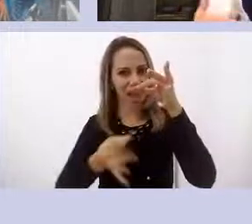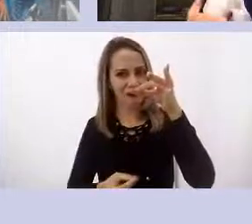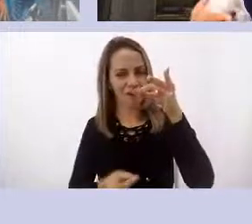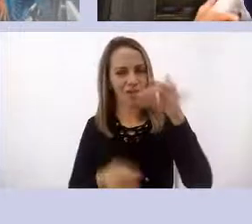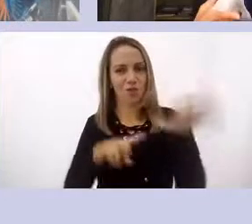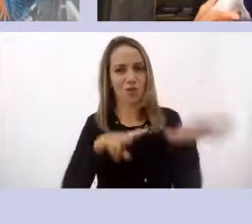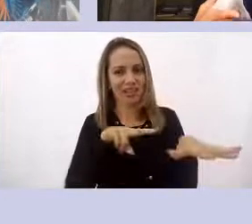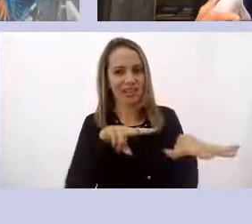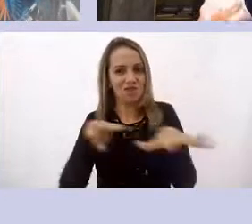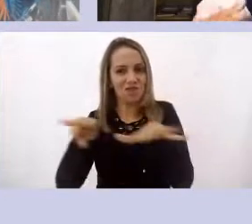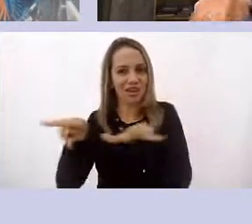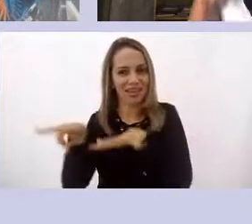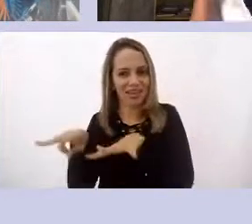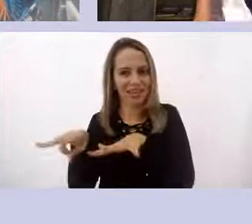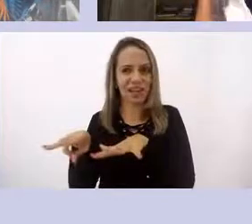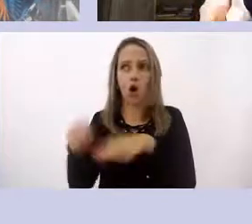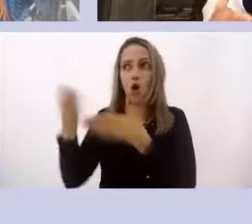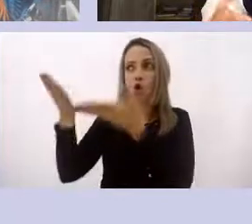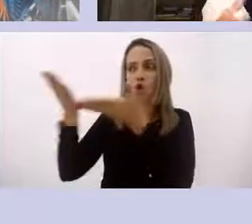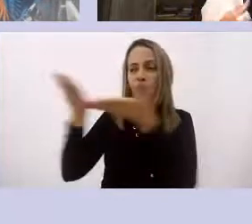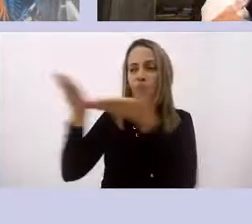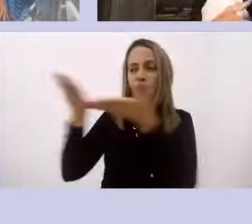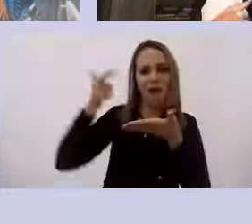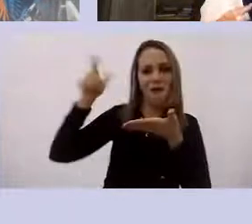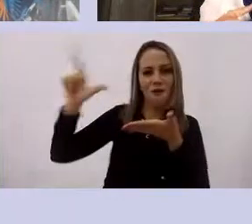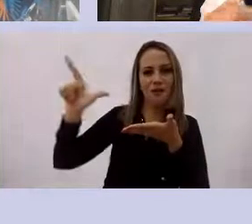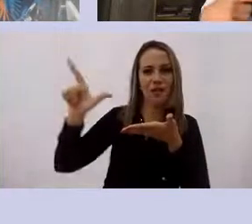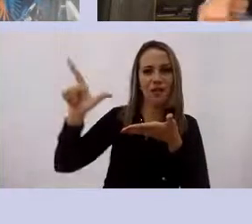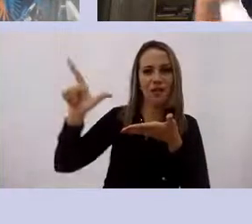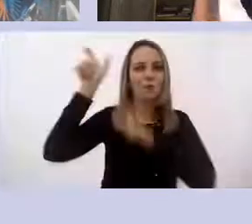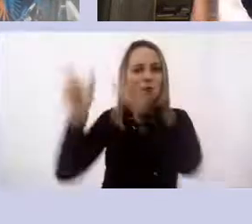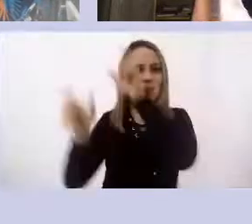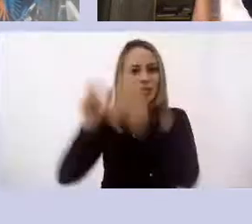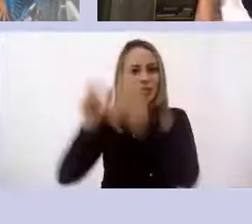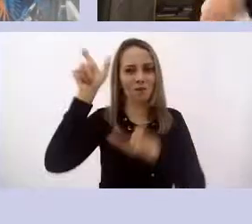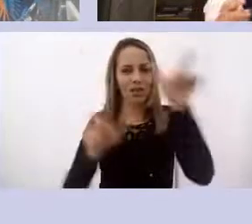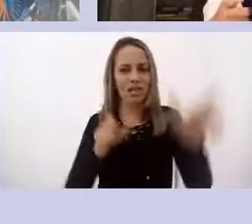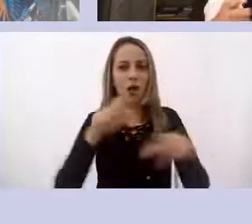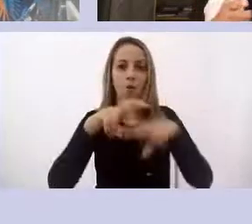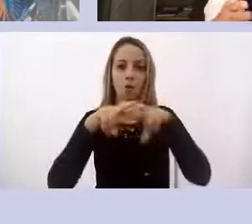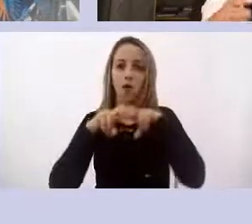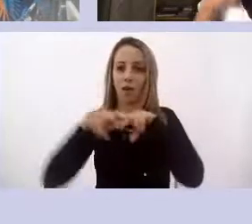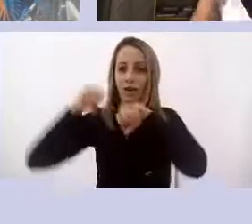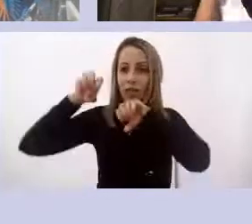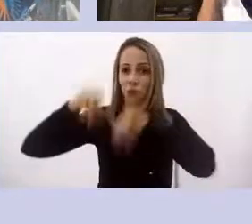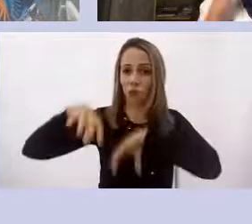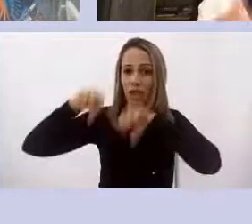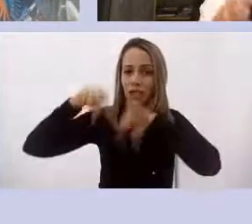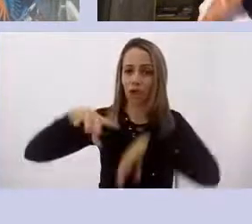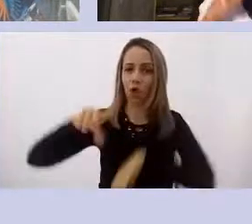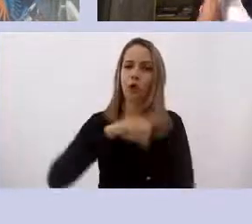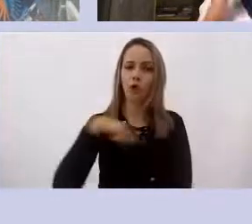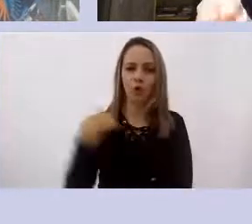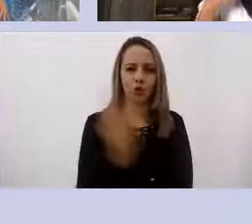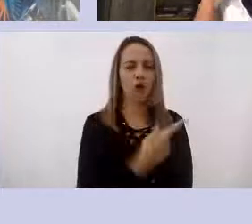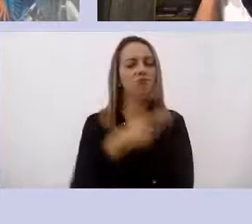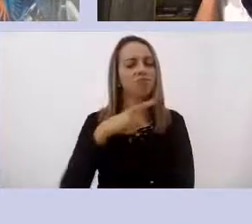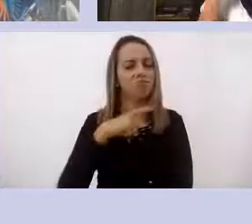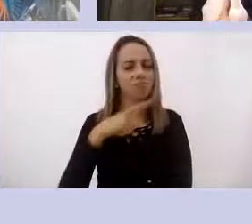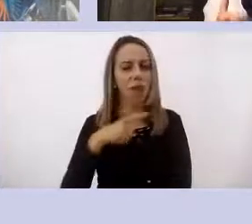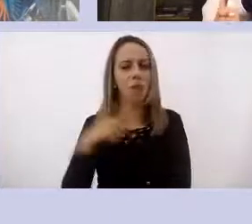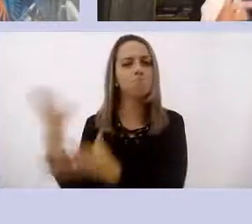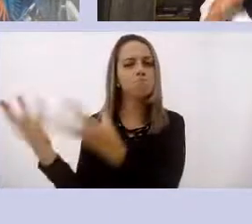outros convidados, porque na educação a gente tem muita gente boa,